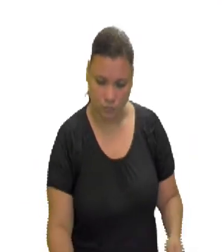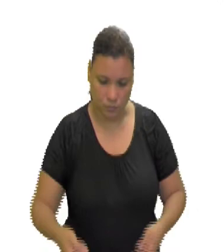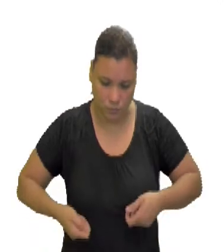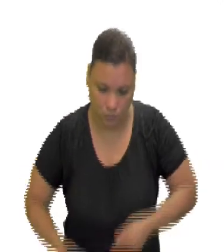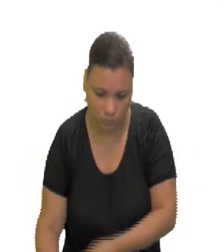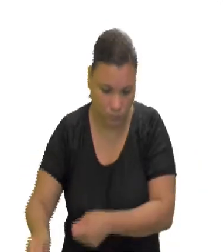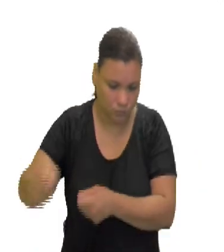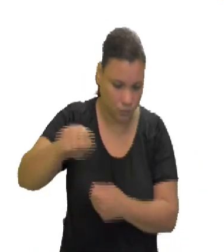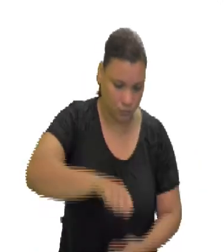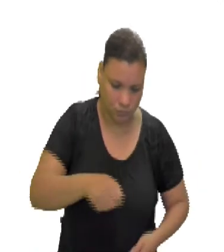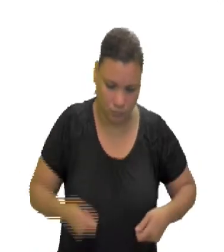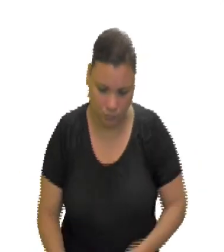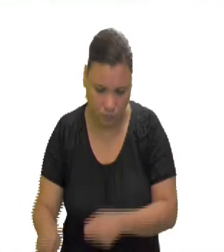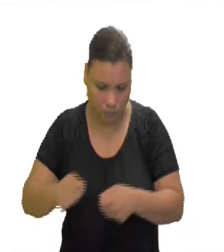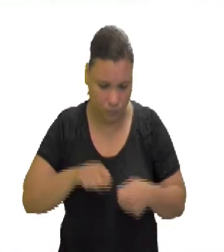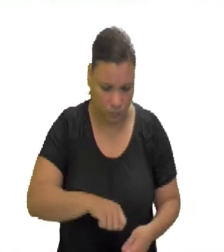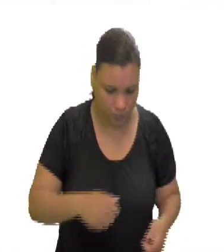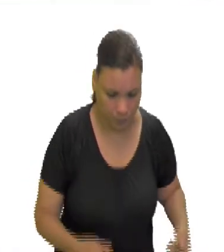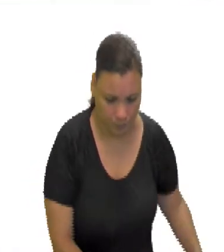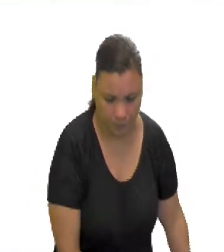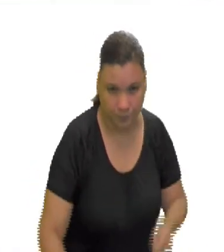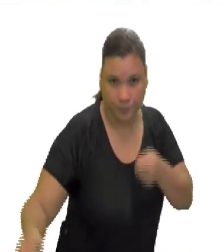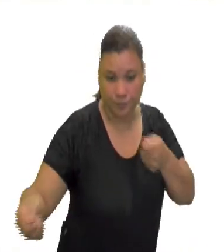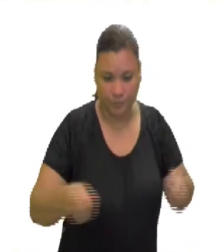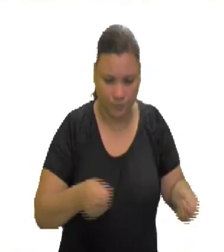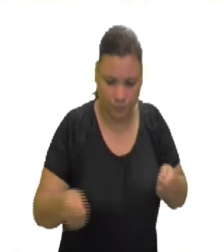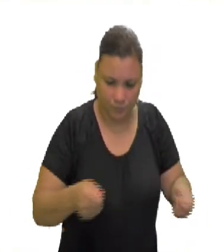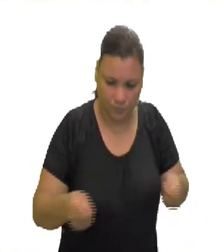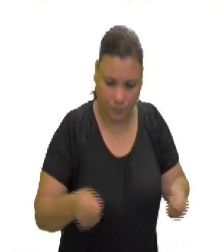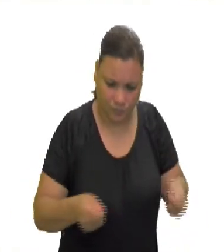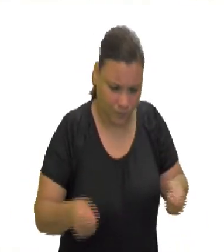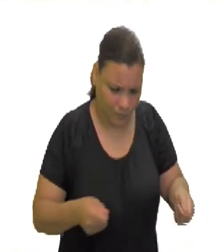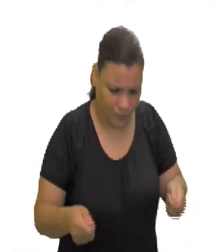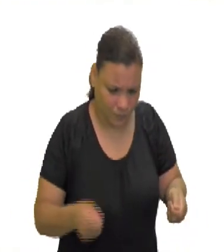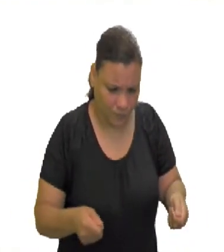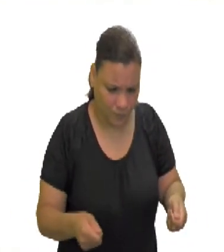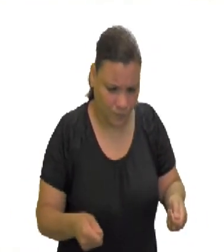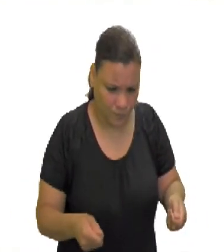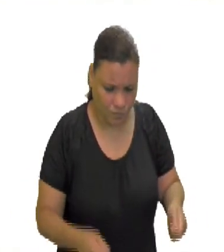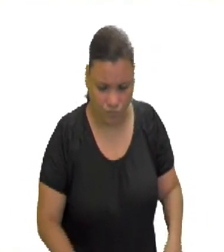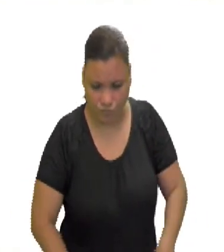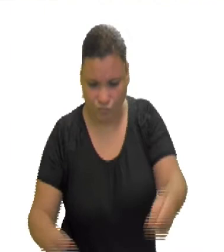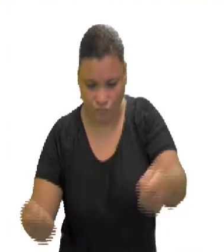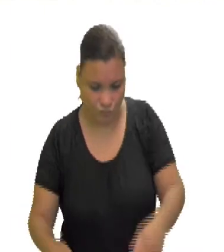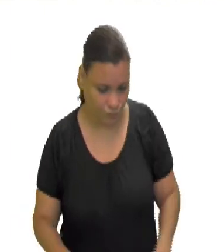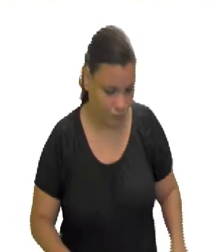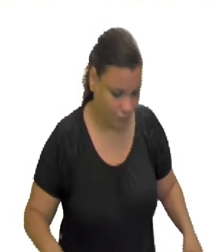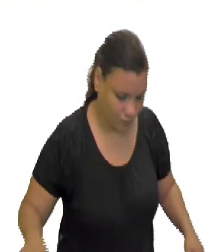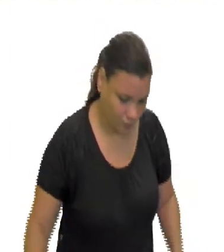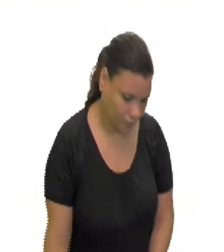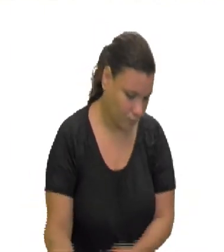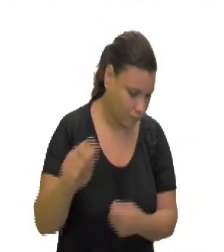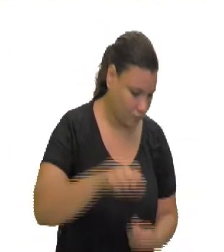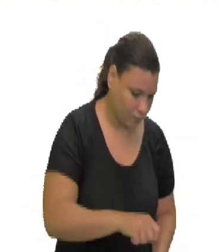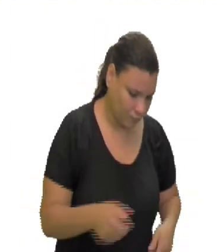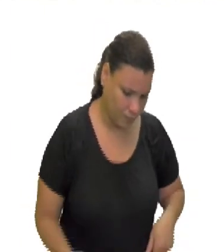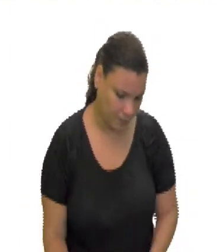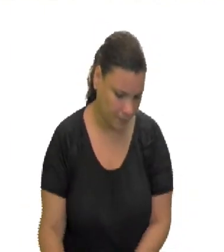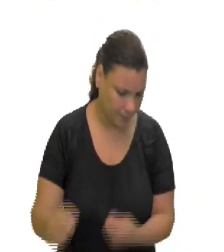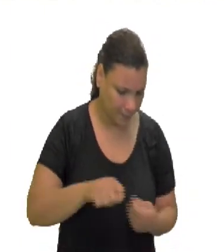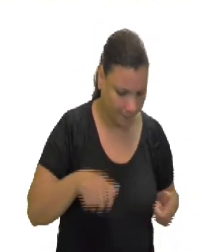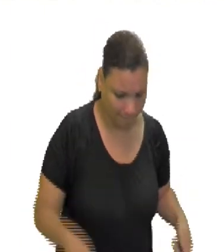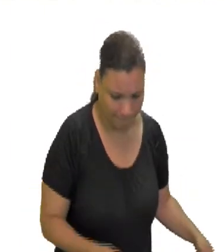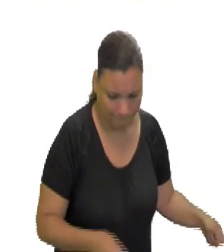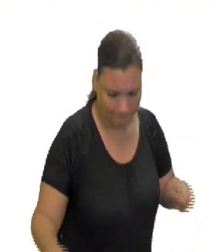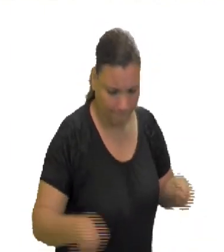interna do rio, quando tinha muita areia ou cascalho ou até mesmo argila. Então eles usavam uma peneira